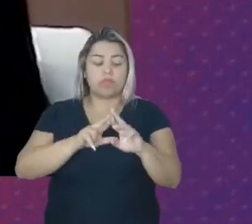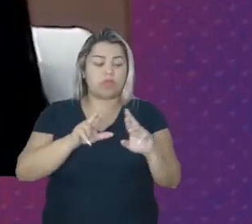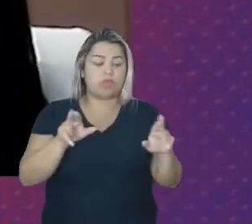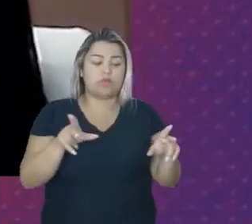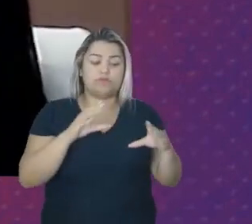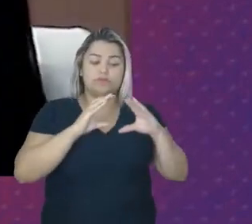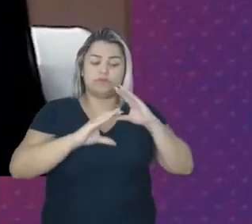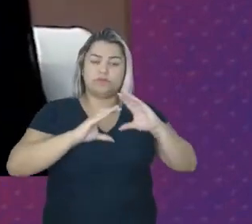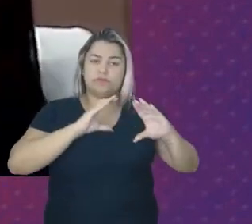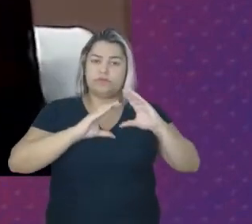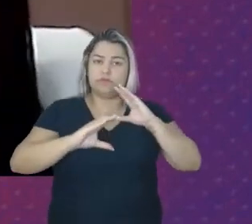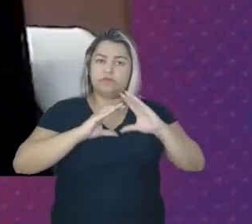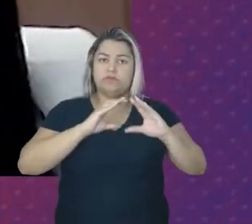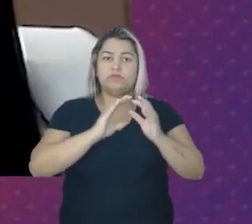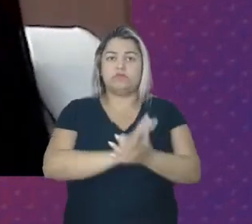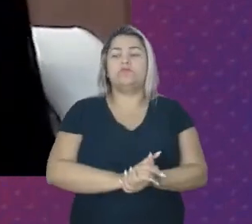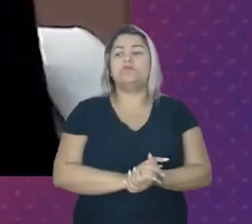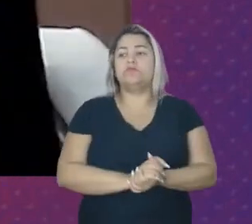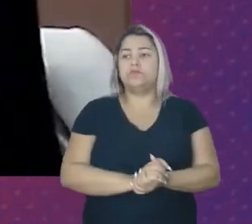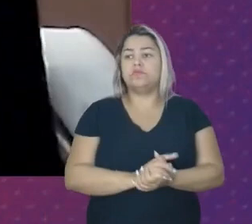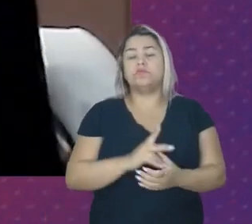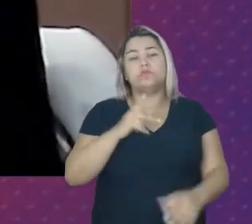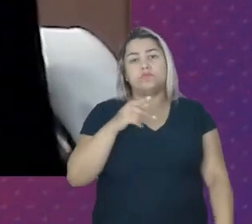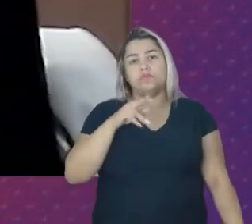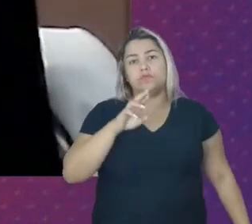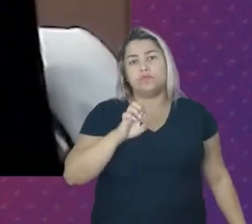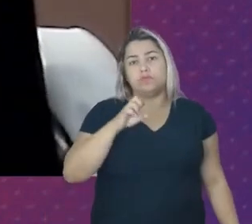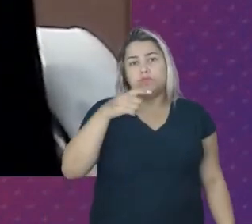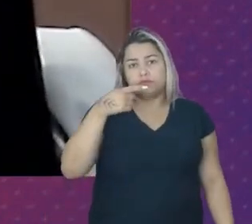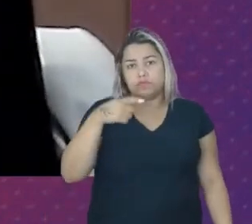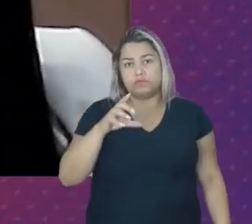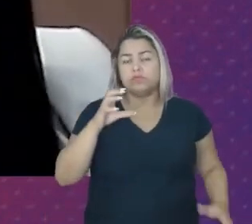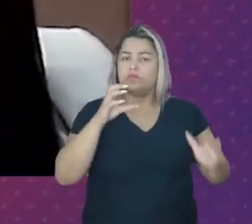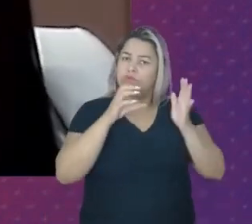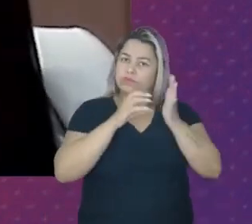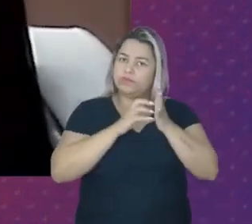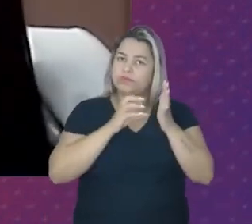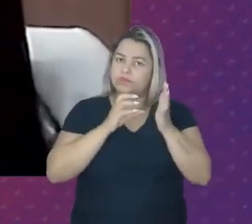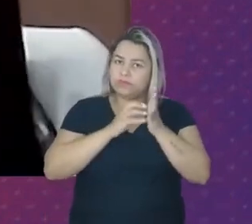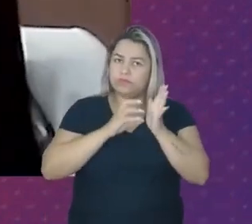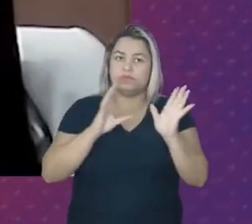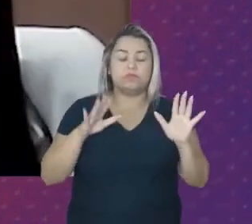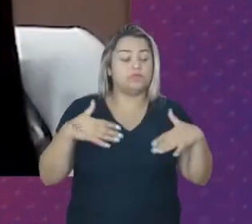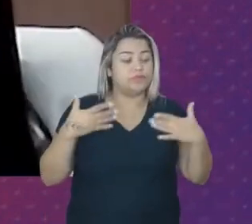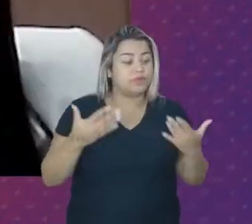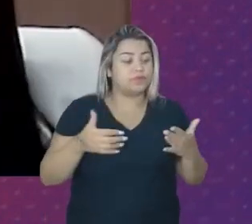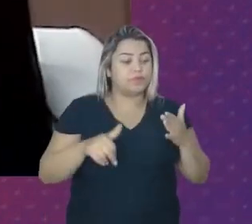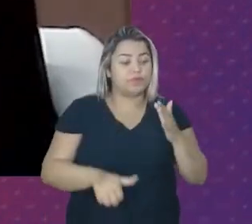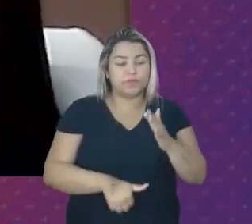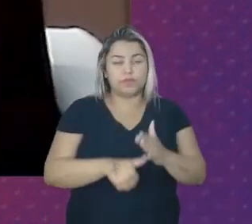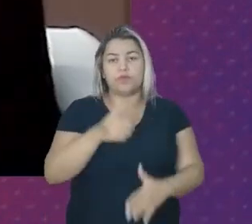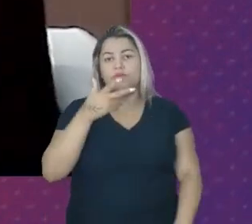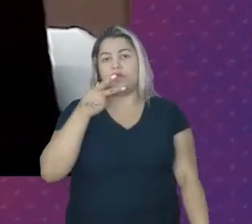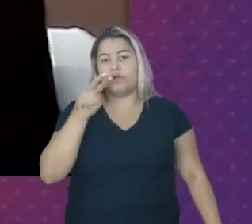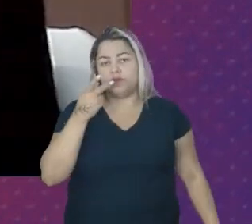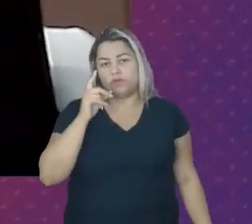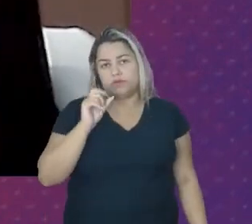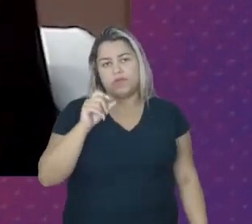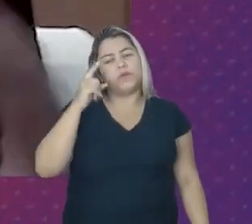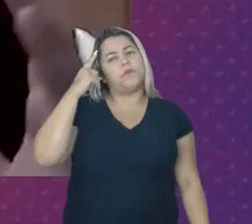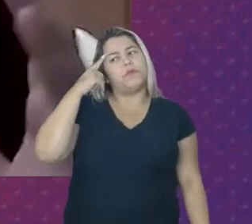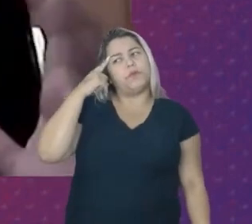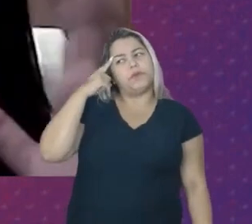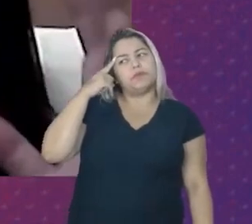da comunicação dessas pré-candidatas e desses pré-candidatos. Então, primeiro, eu diria para você